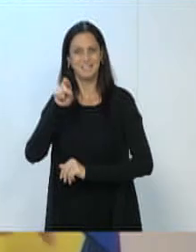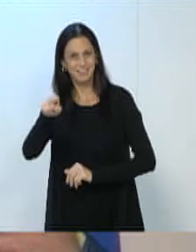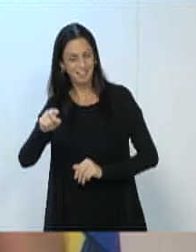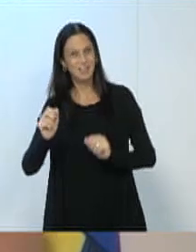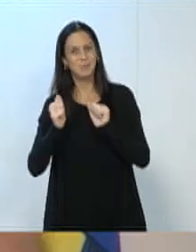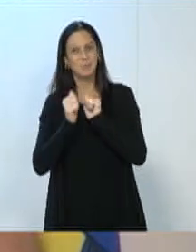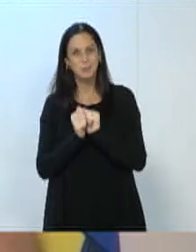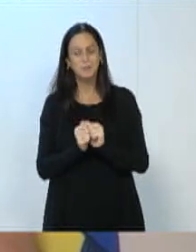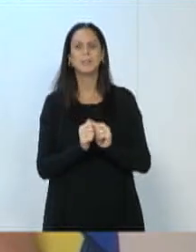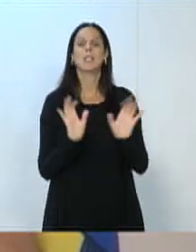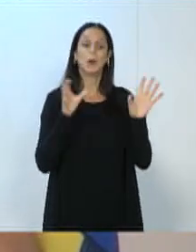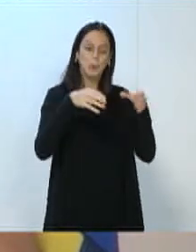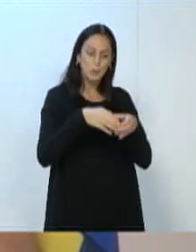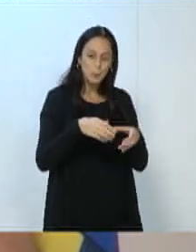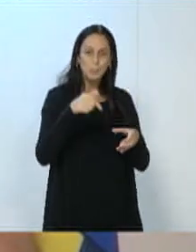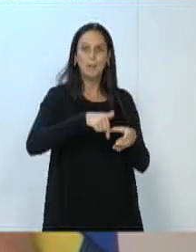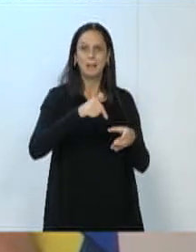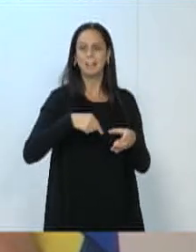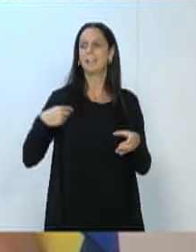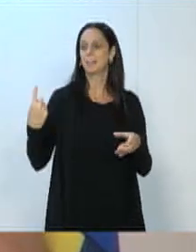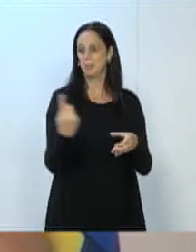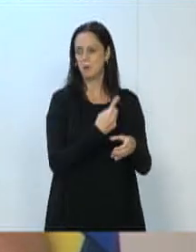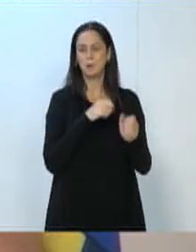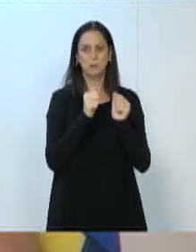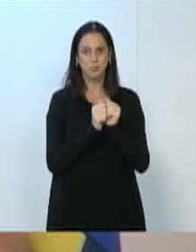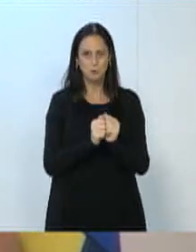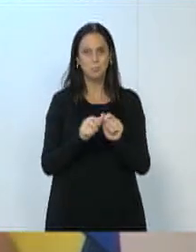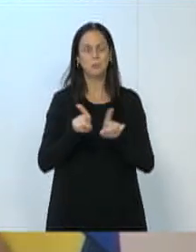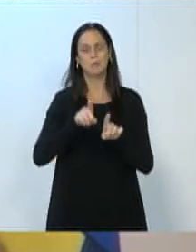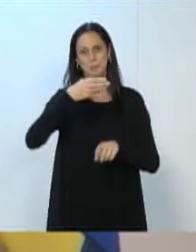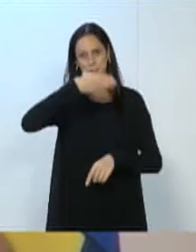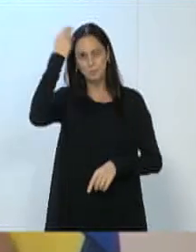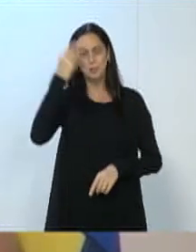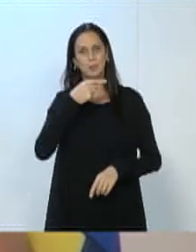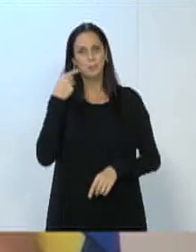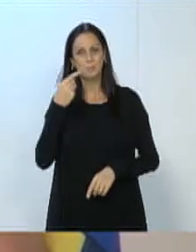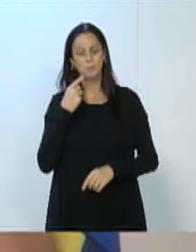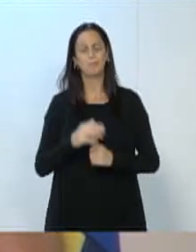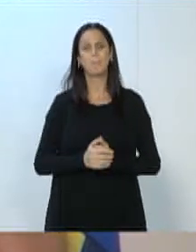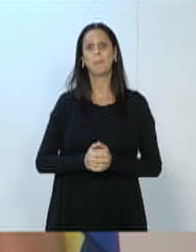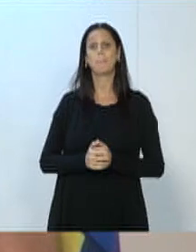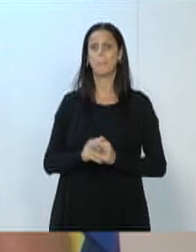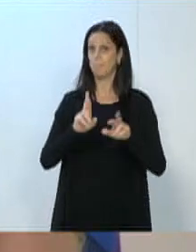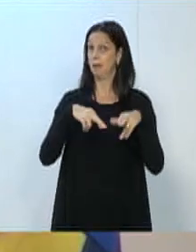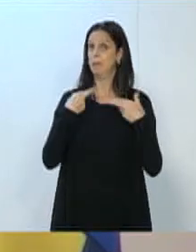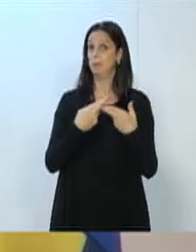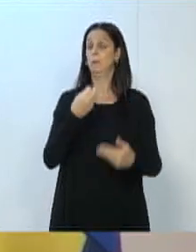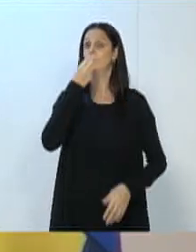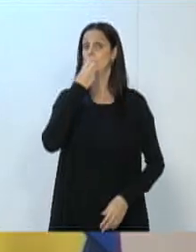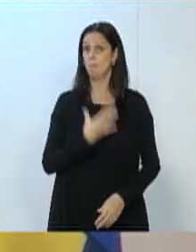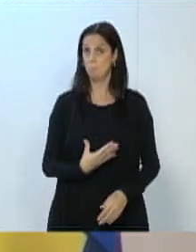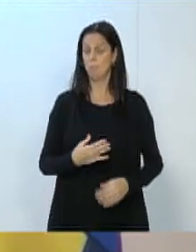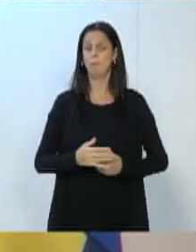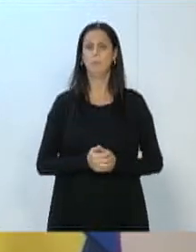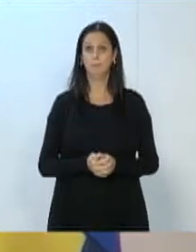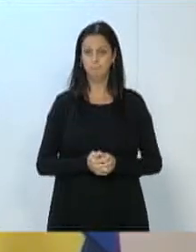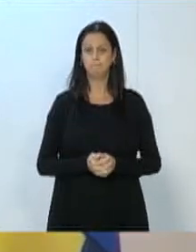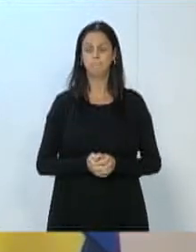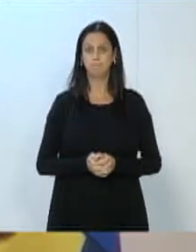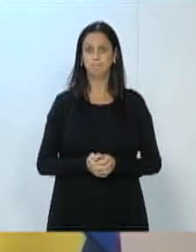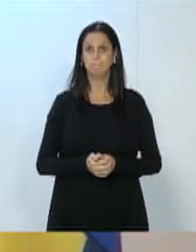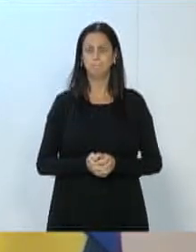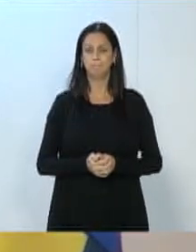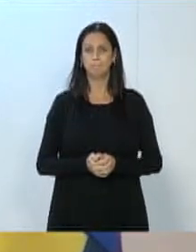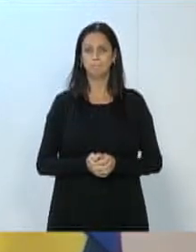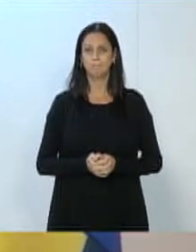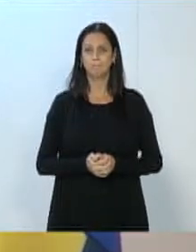Matias E também o vereador Marcelo lanzarin então é uma reunião muito produtiva coração aquelas estruturas